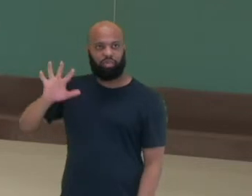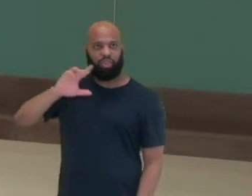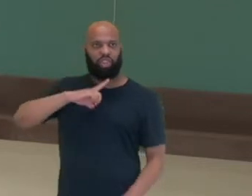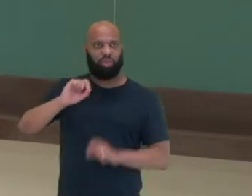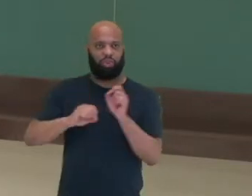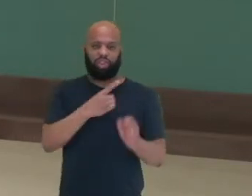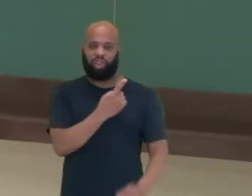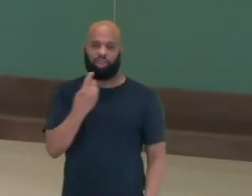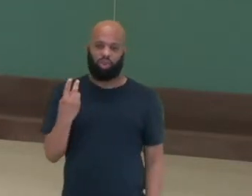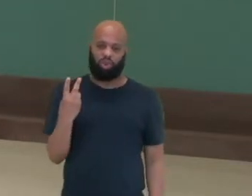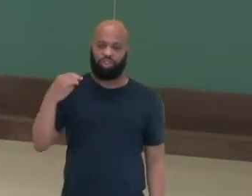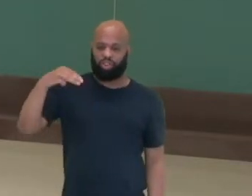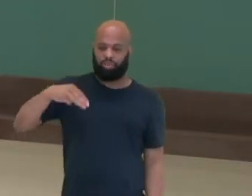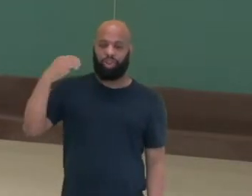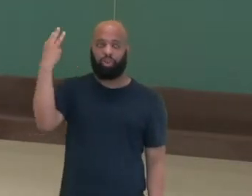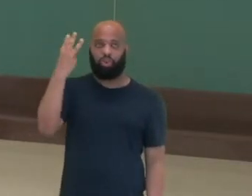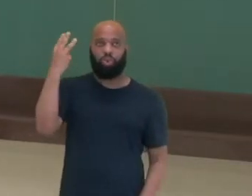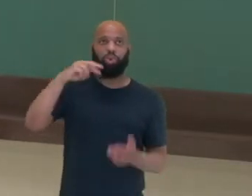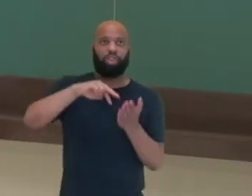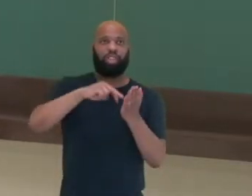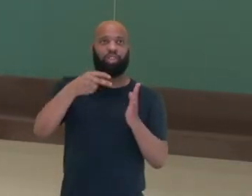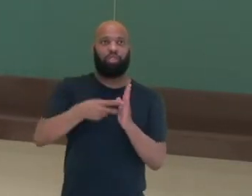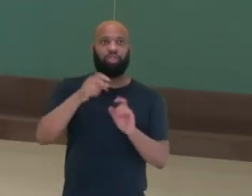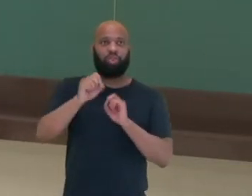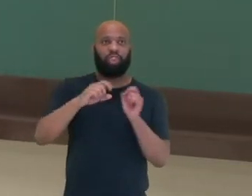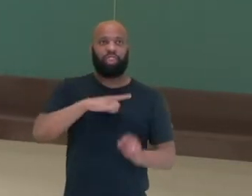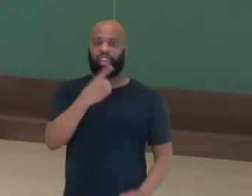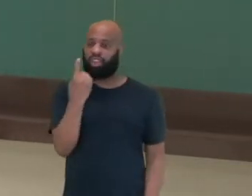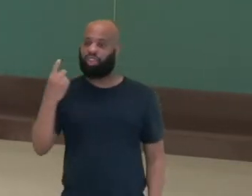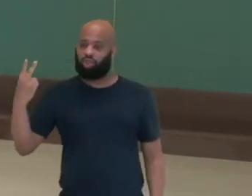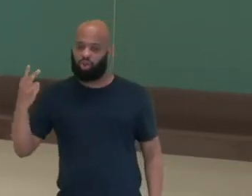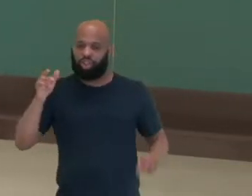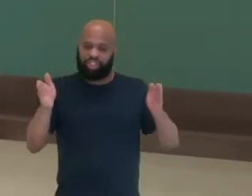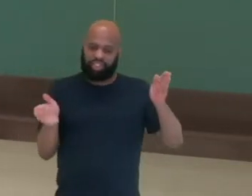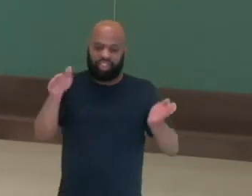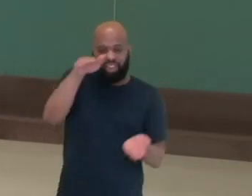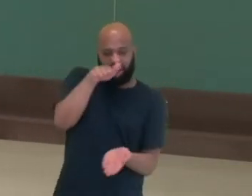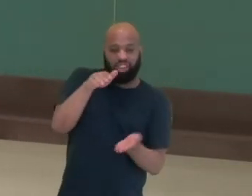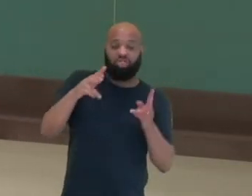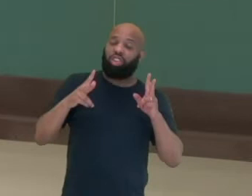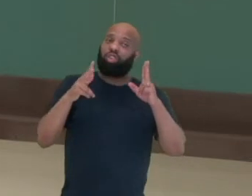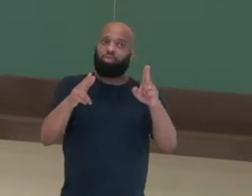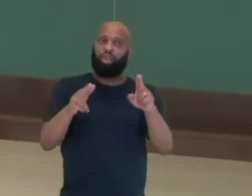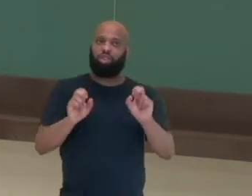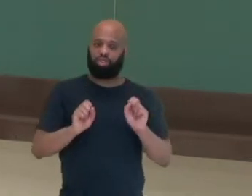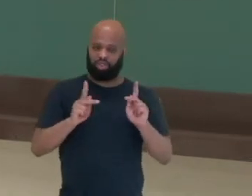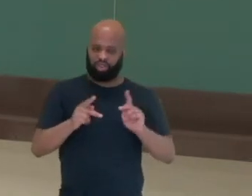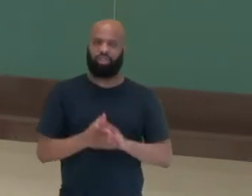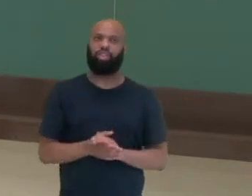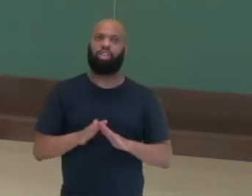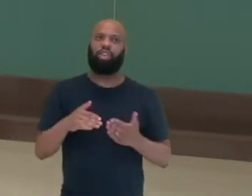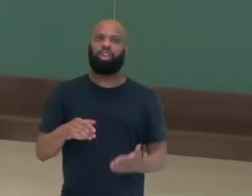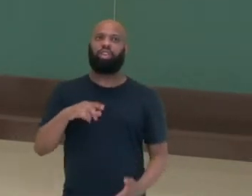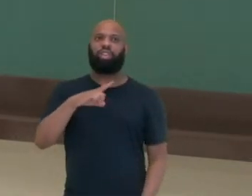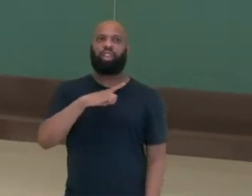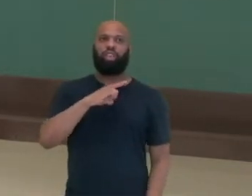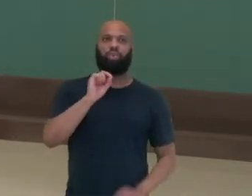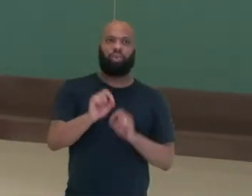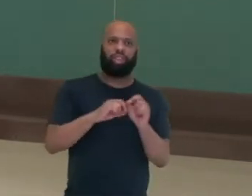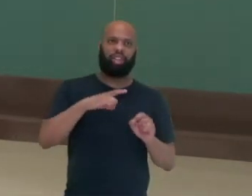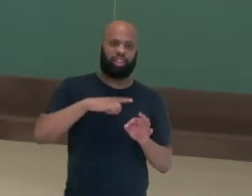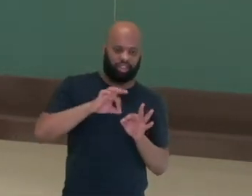12 metros cúbicos é o quê? É o mesmo que 12 caixas, né, iguais. Ou seja, né, que elas tenham